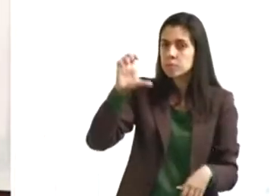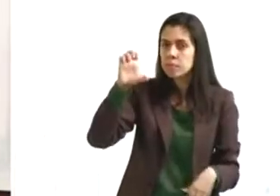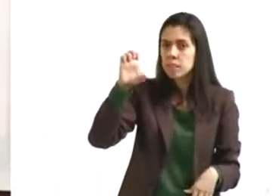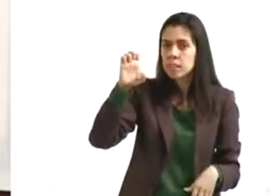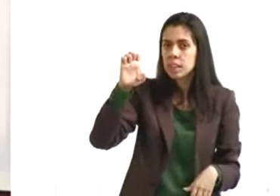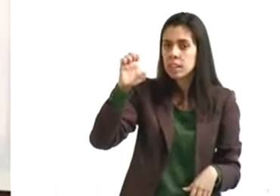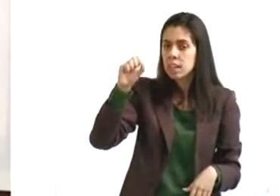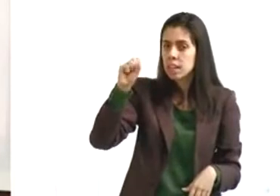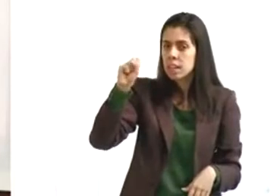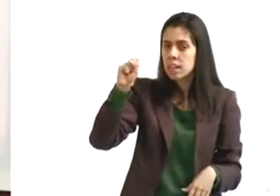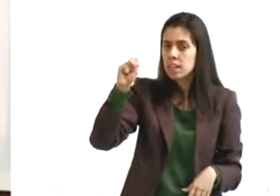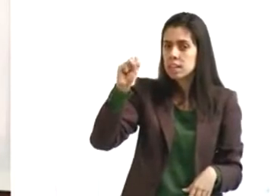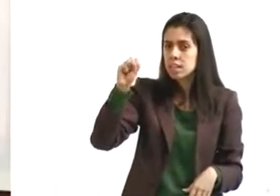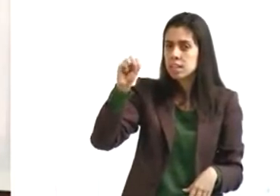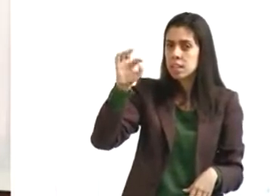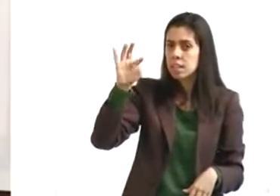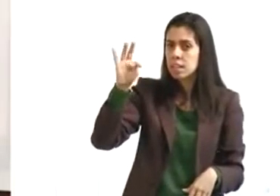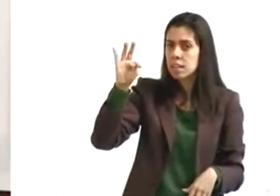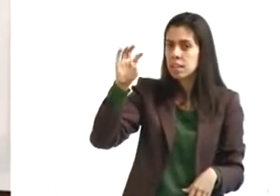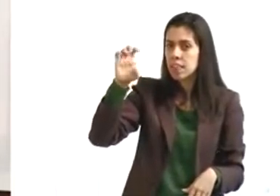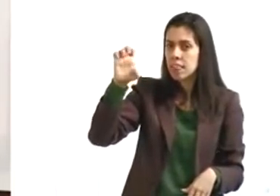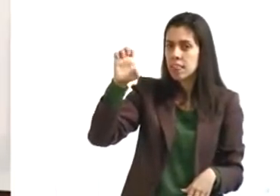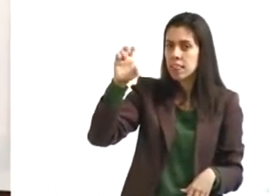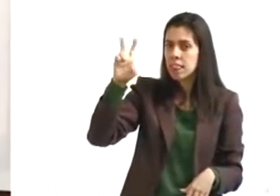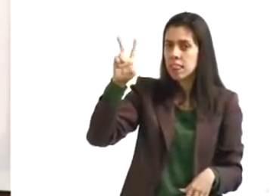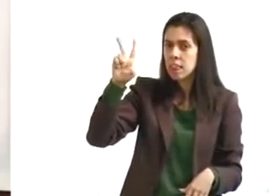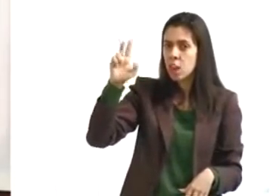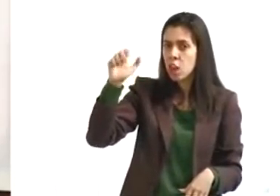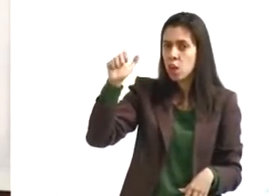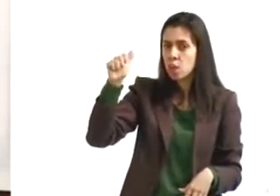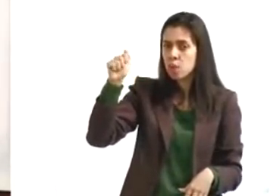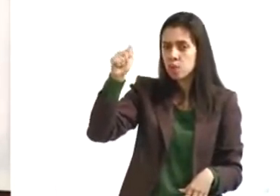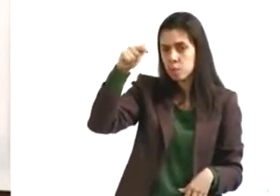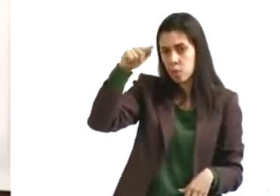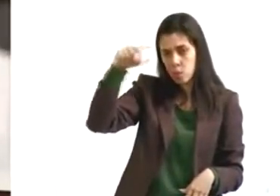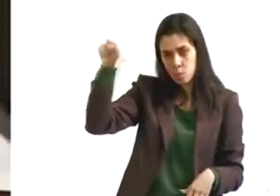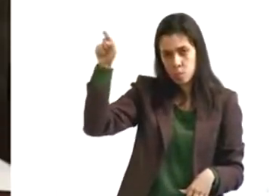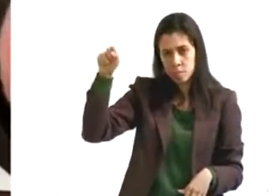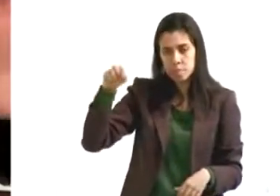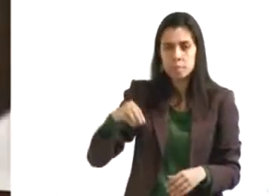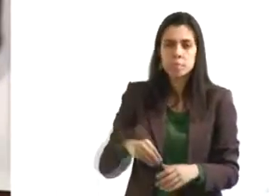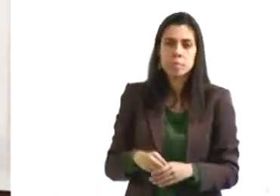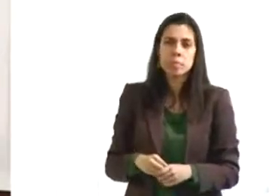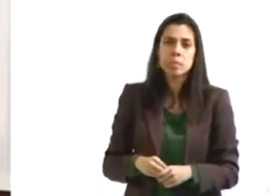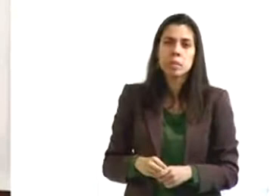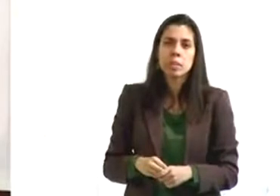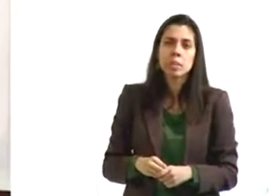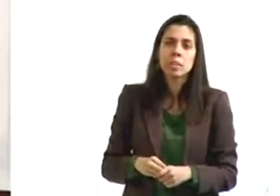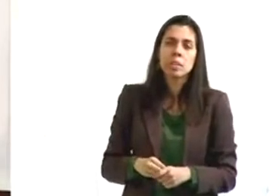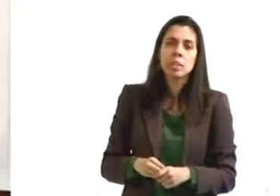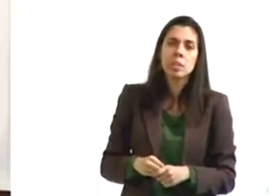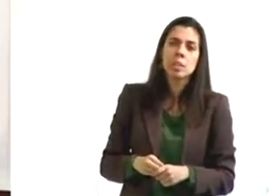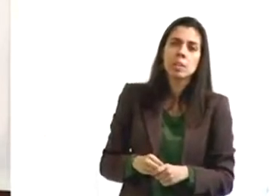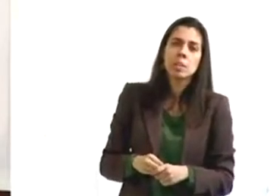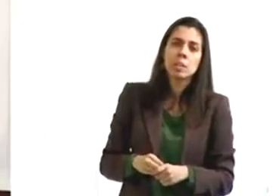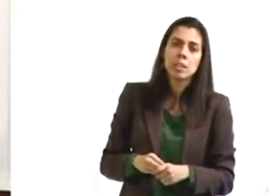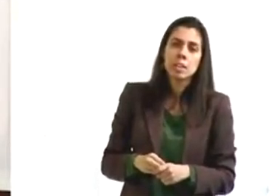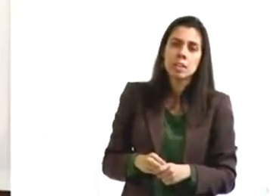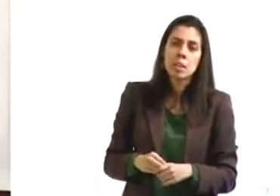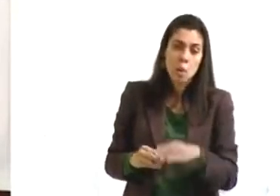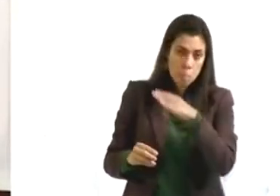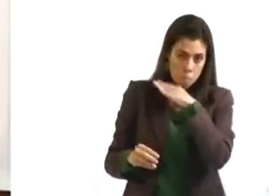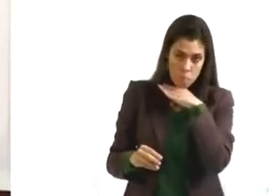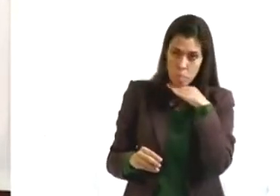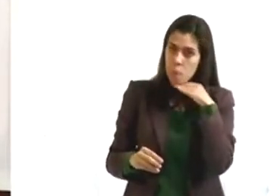Escrituras, trazendo um panorama da vida e da história da redenção, desde os patriarcas até Jesus. Mas